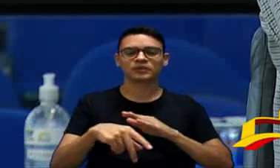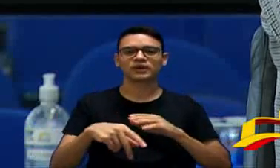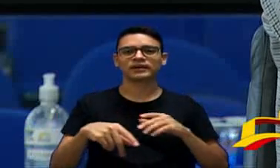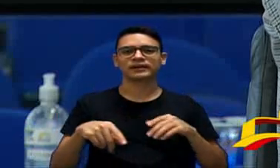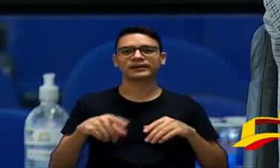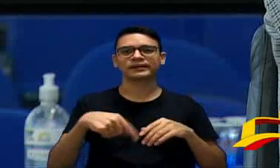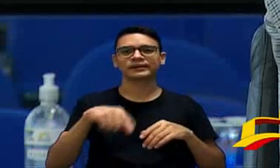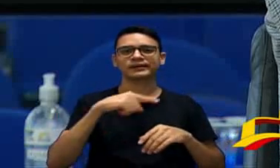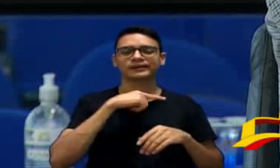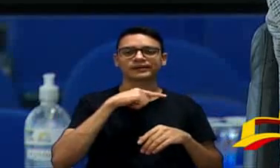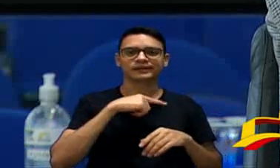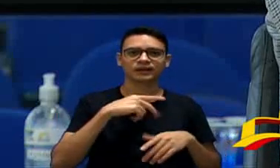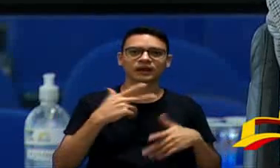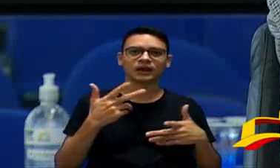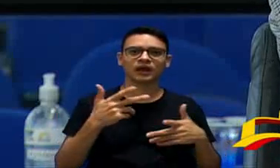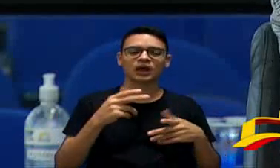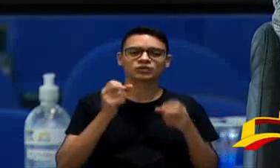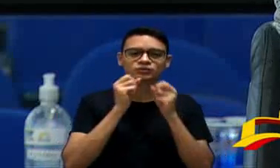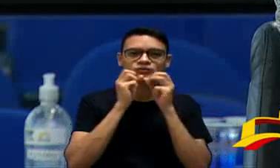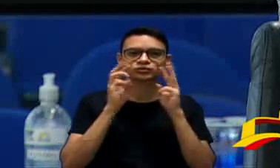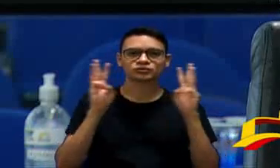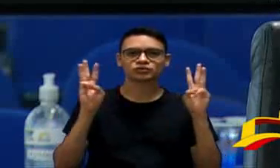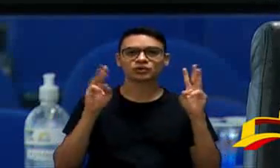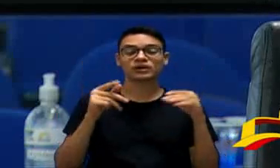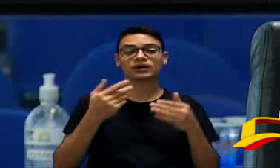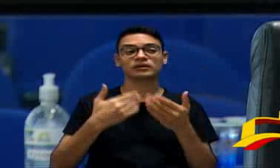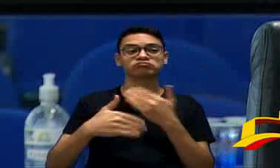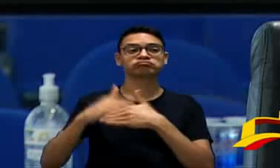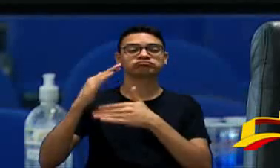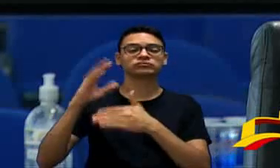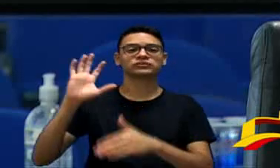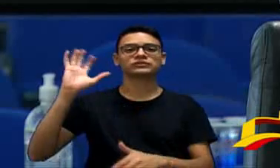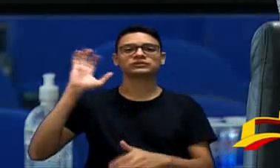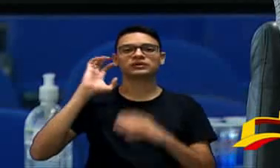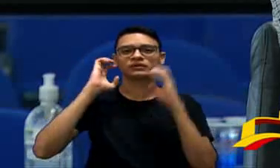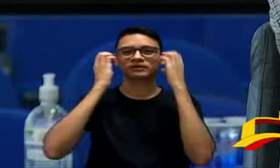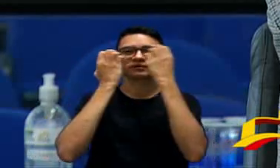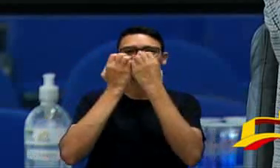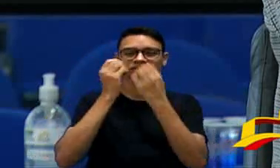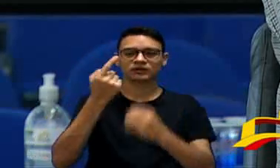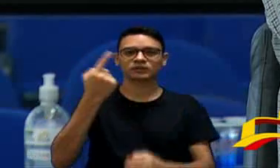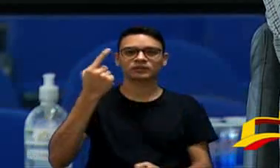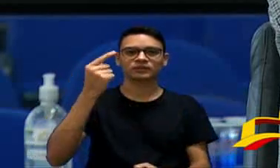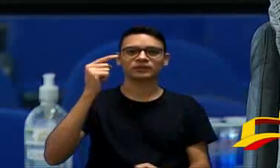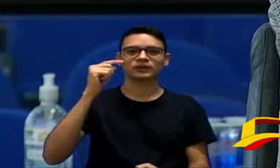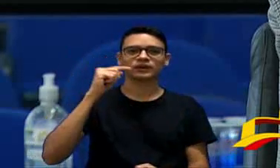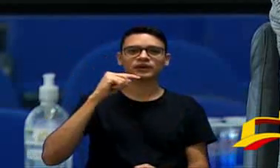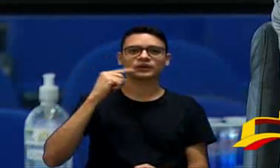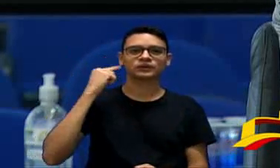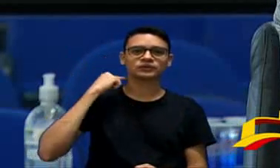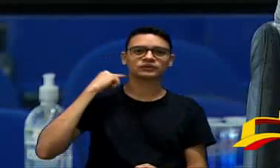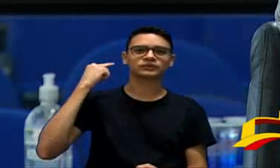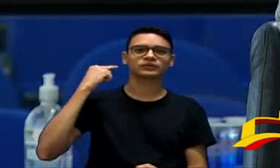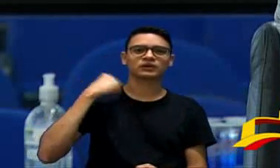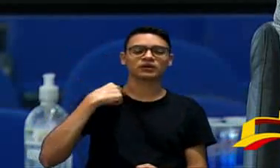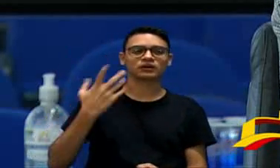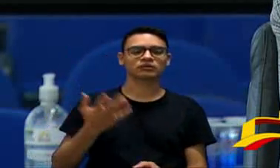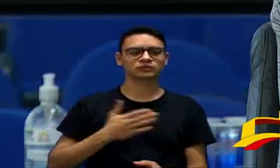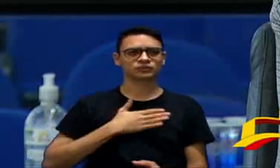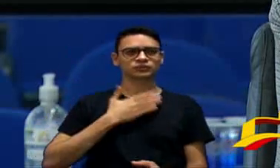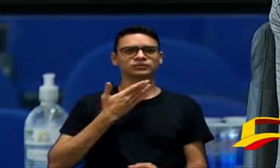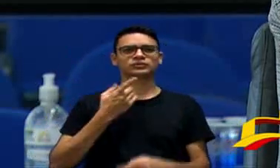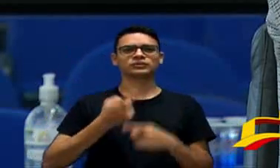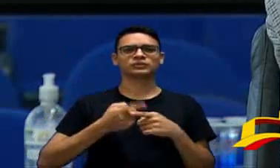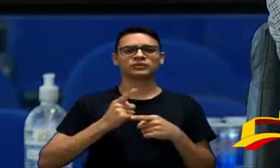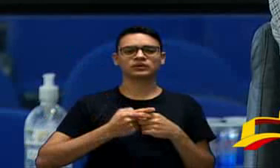E a atividade que houve no 1º de maio, eu fiquei assim, realmente impactada, porque... eram convidados que vieram para o